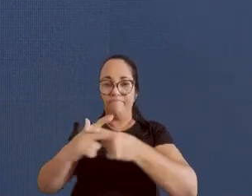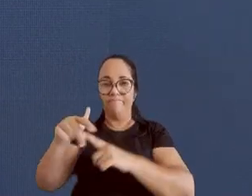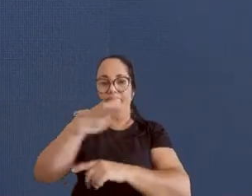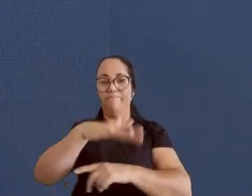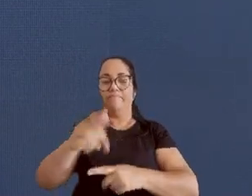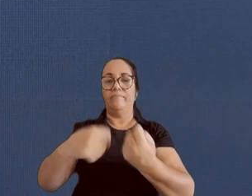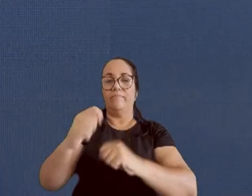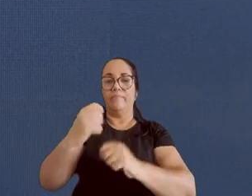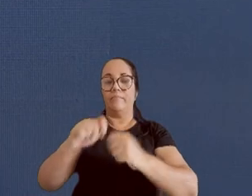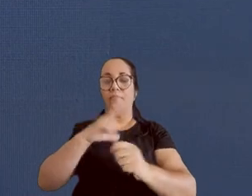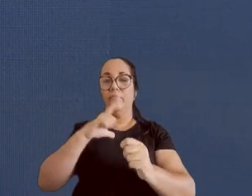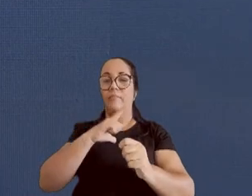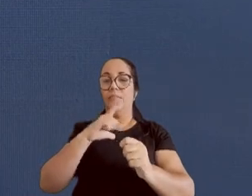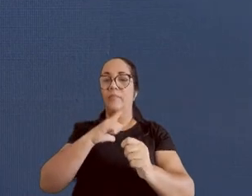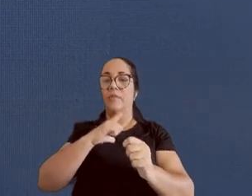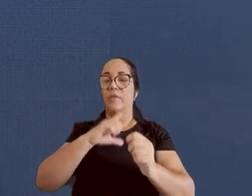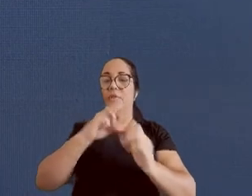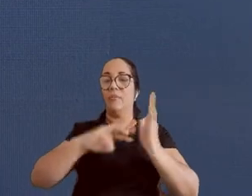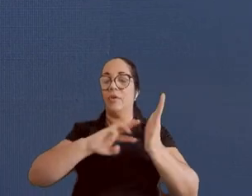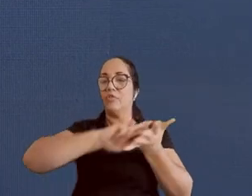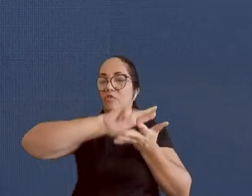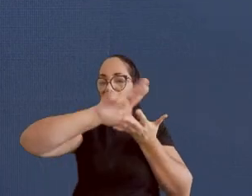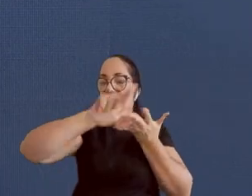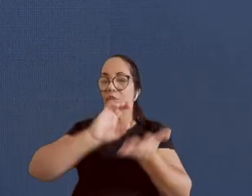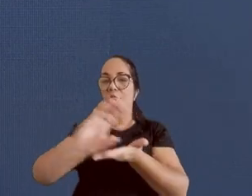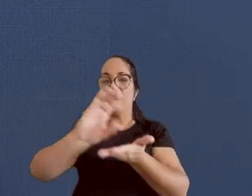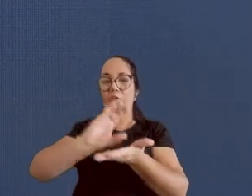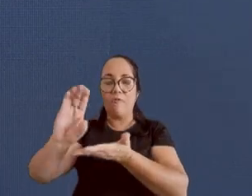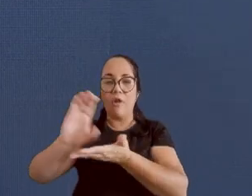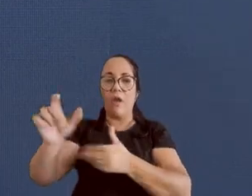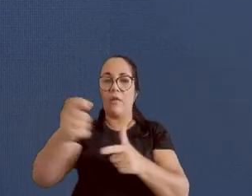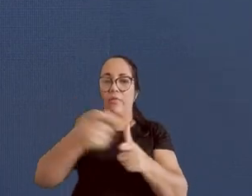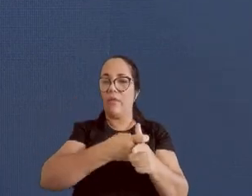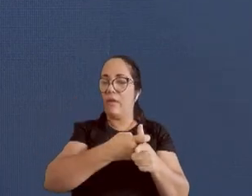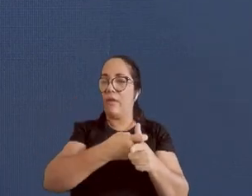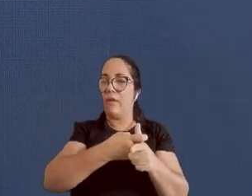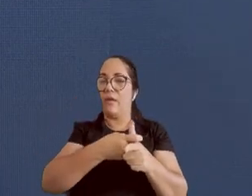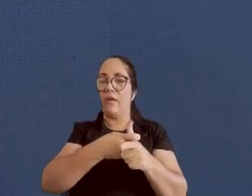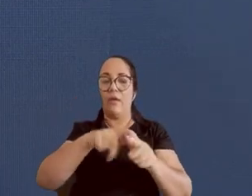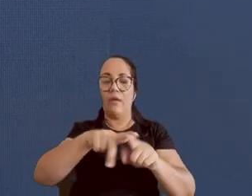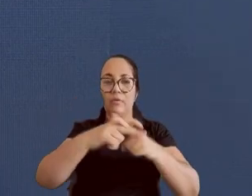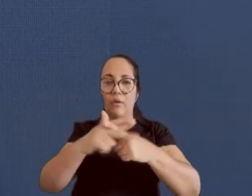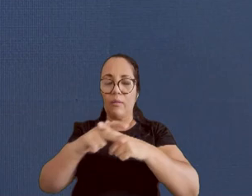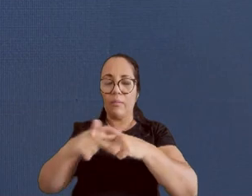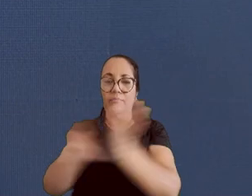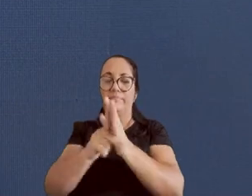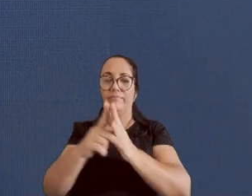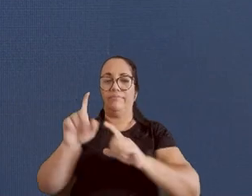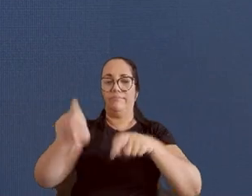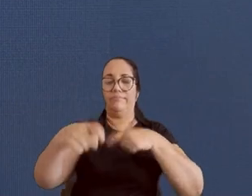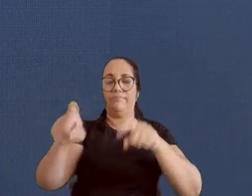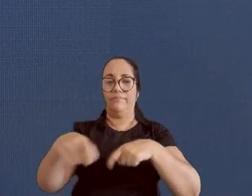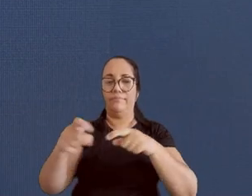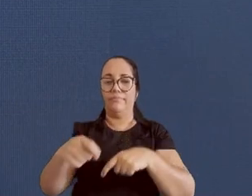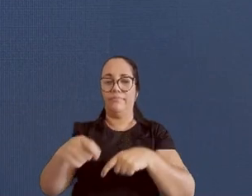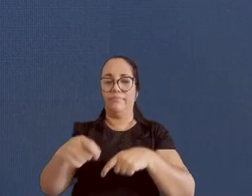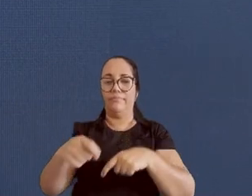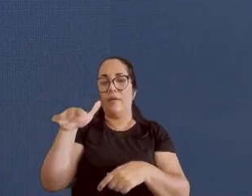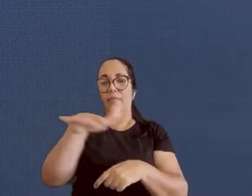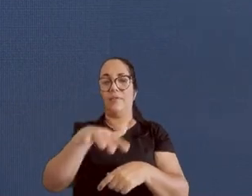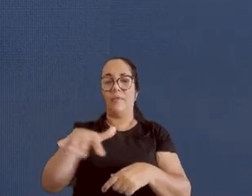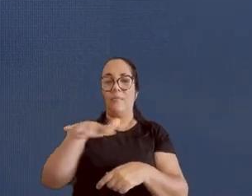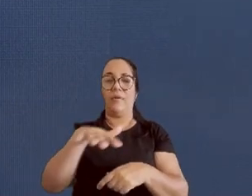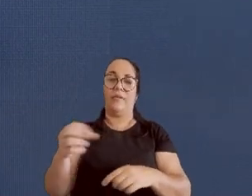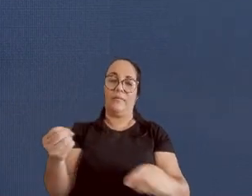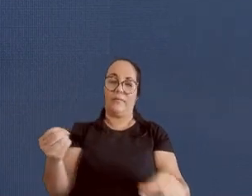financiamento com eclet com dívida com veículos específicos parece que e ainda um mercado muito Nascente né